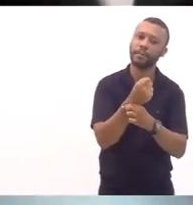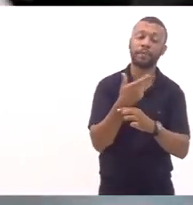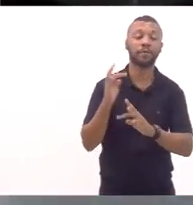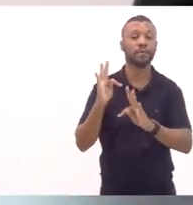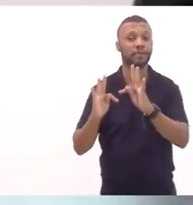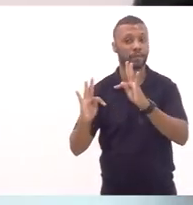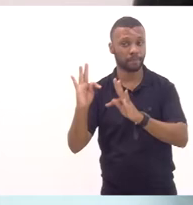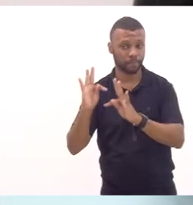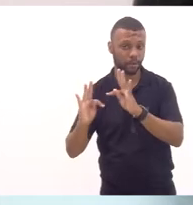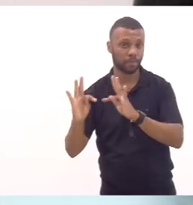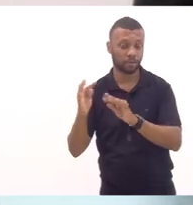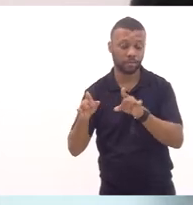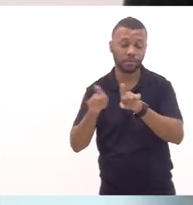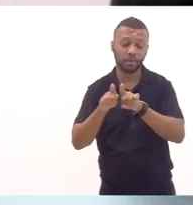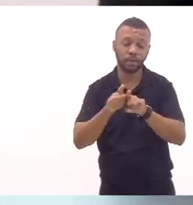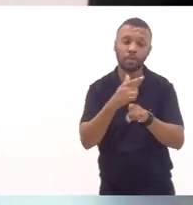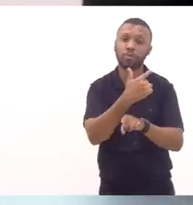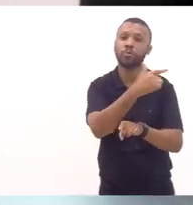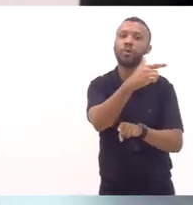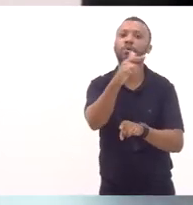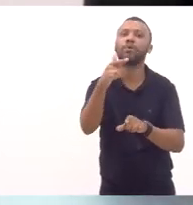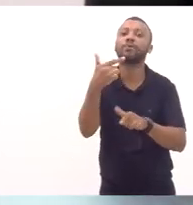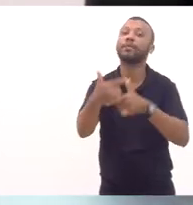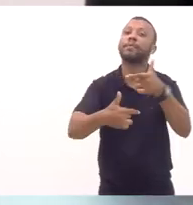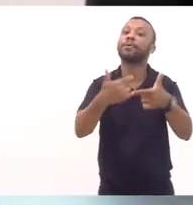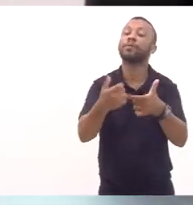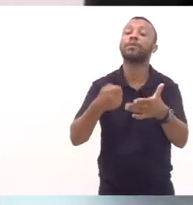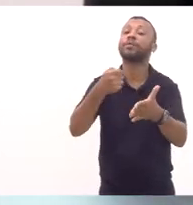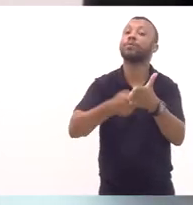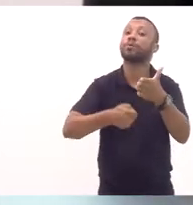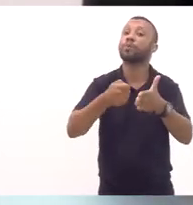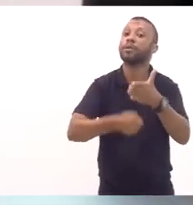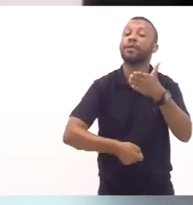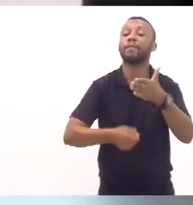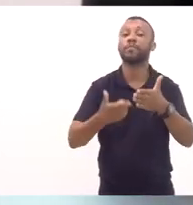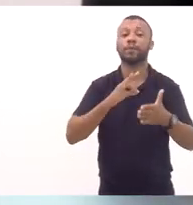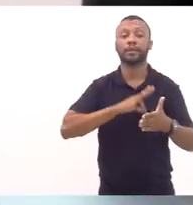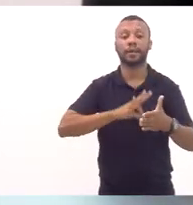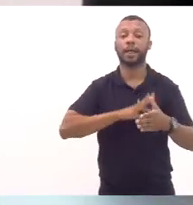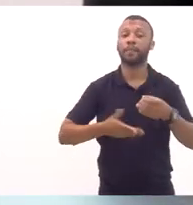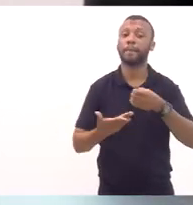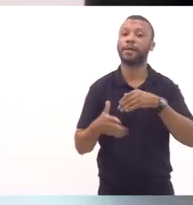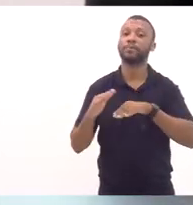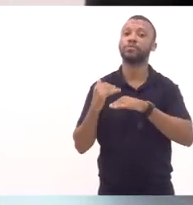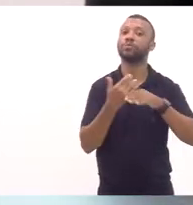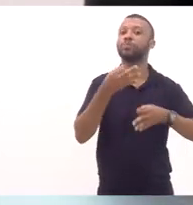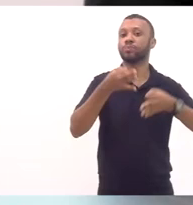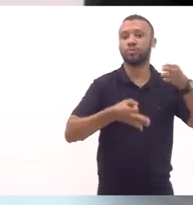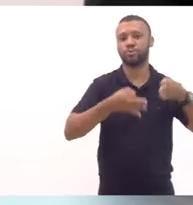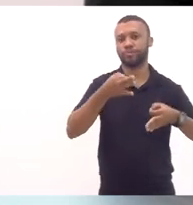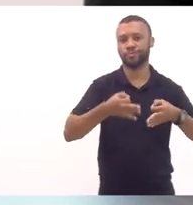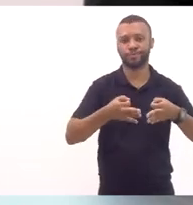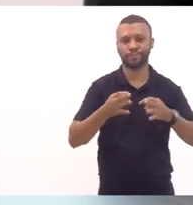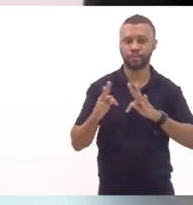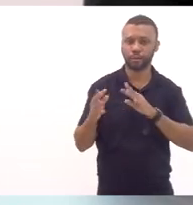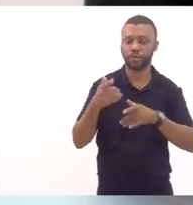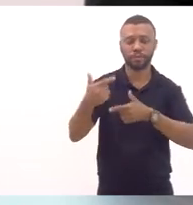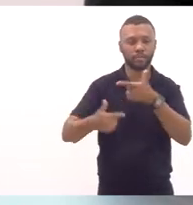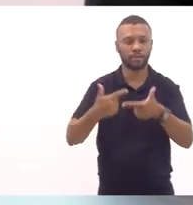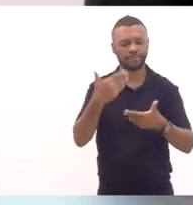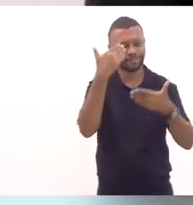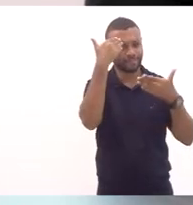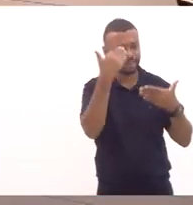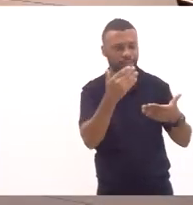e com todos os demais trabalhadores por um piso justo aqui no Estado do Rio de Janeiro. Minha saudação a todos. Saúde e paz. Muito